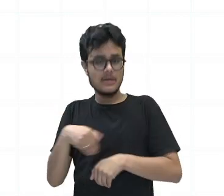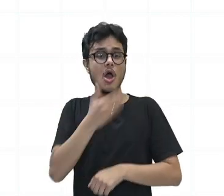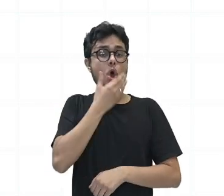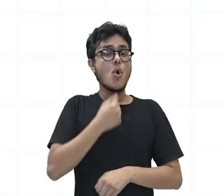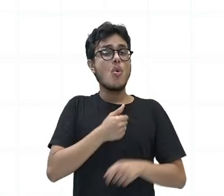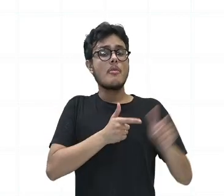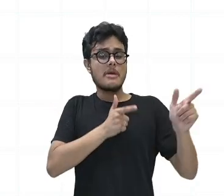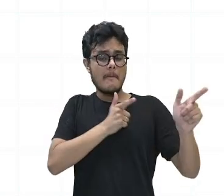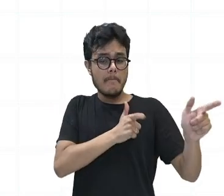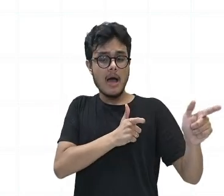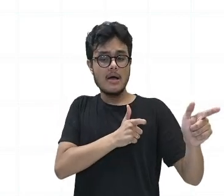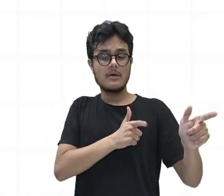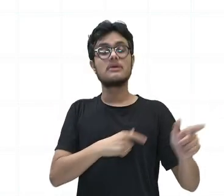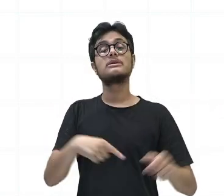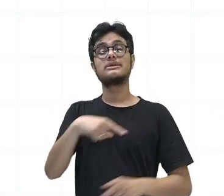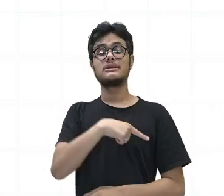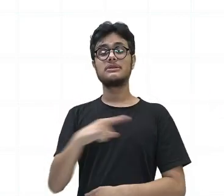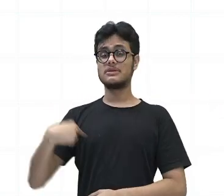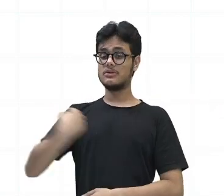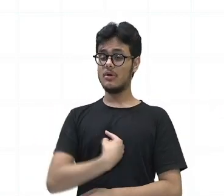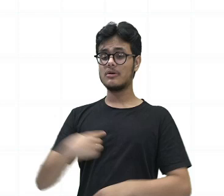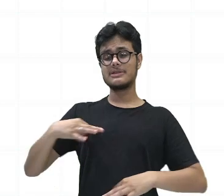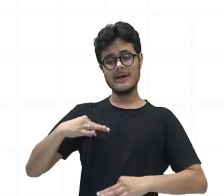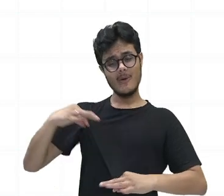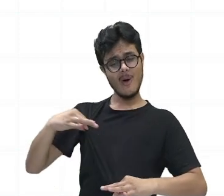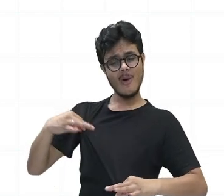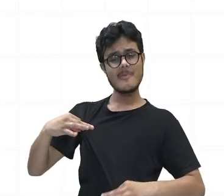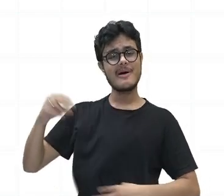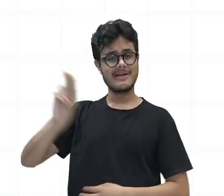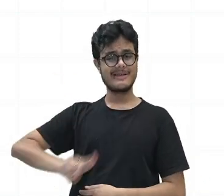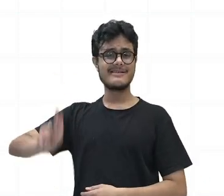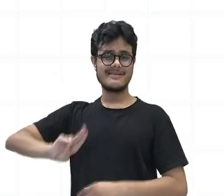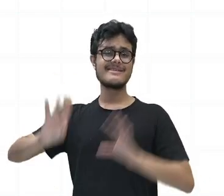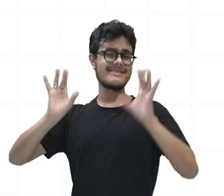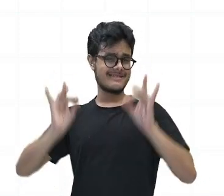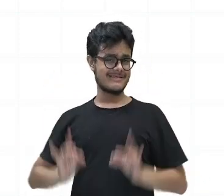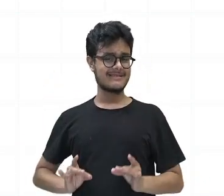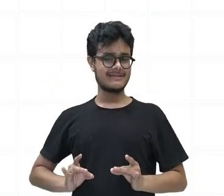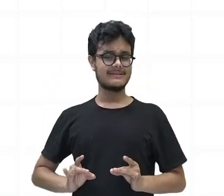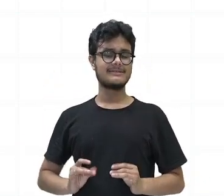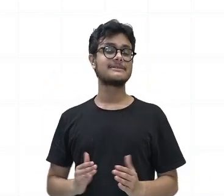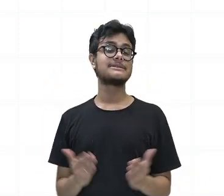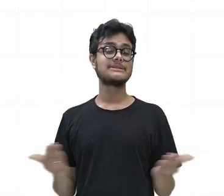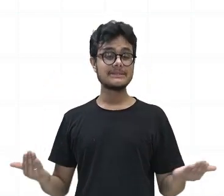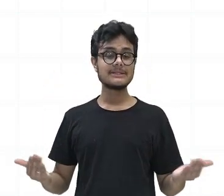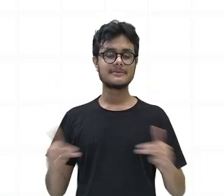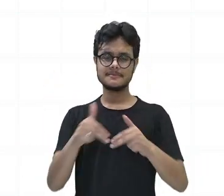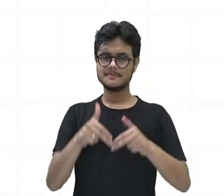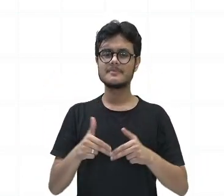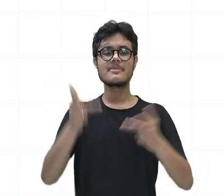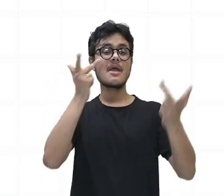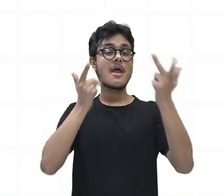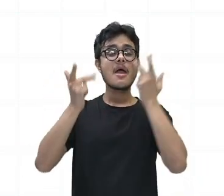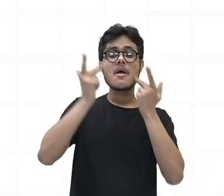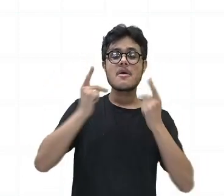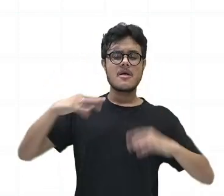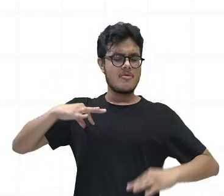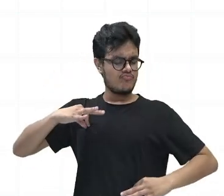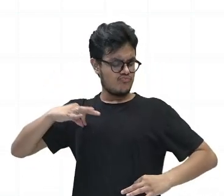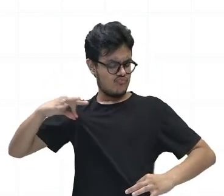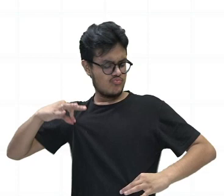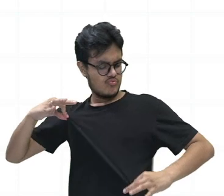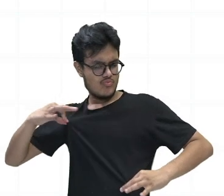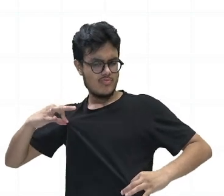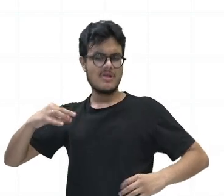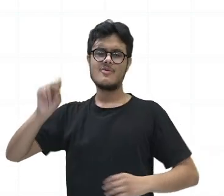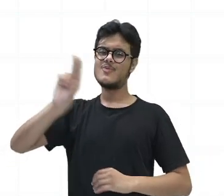figurinos dos personagens, do Curupira e do Caçador, assim como eu e a professora Arlene temos os nossos figurinos também, certo?